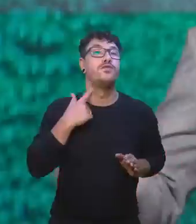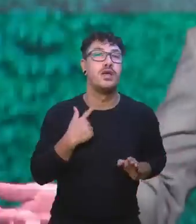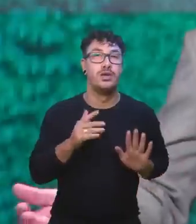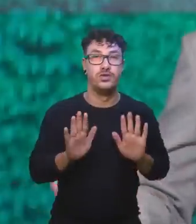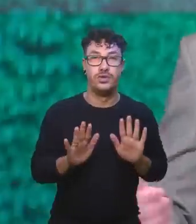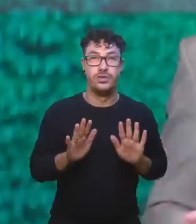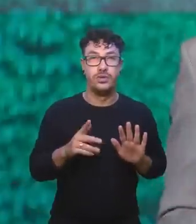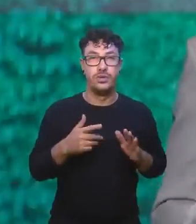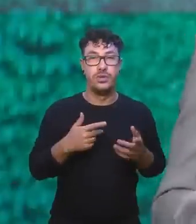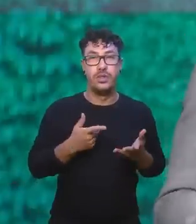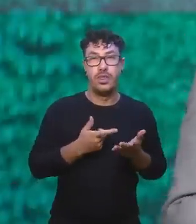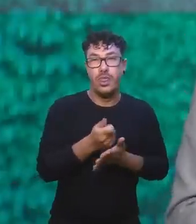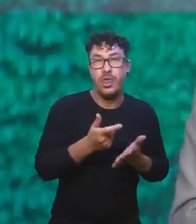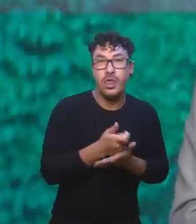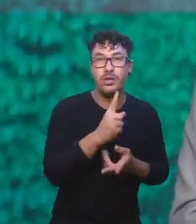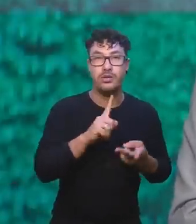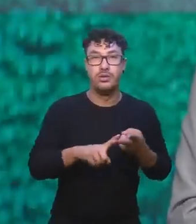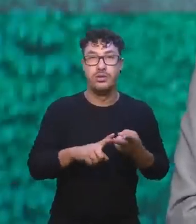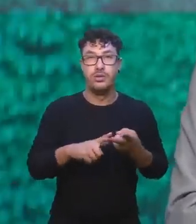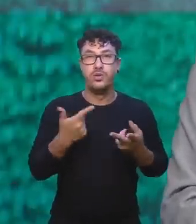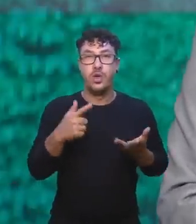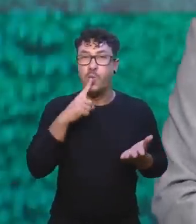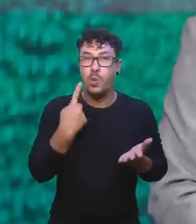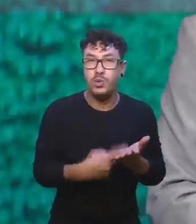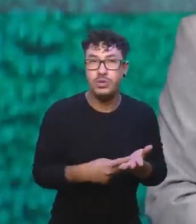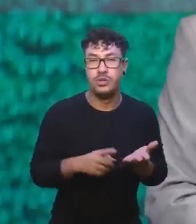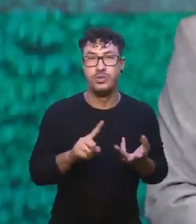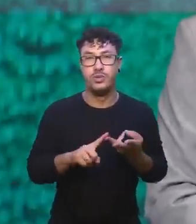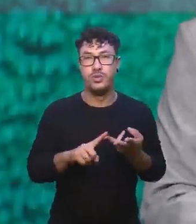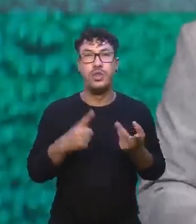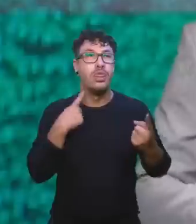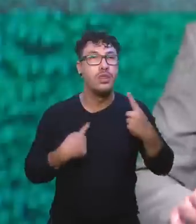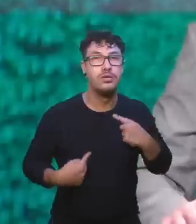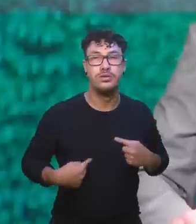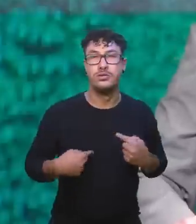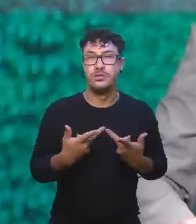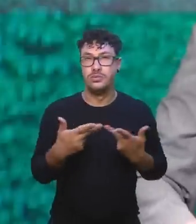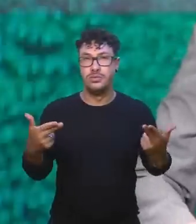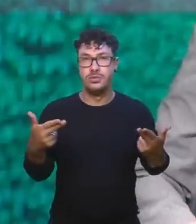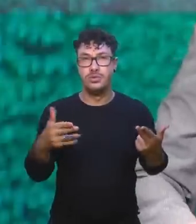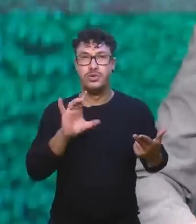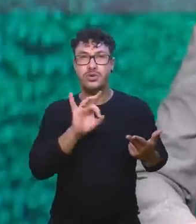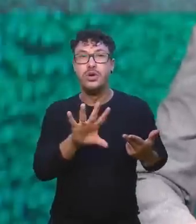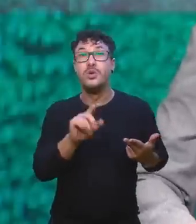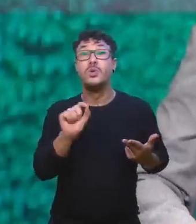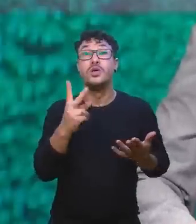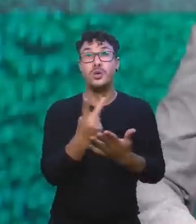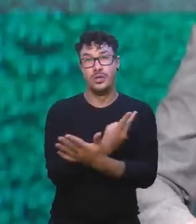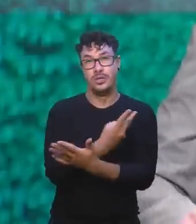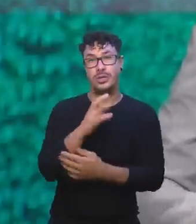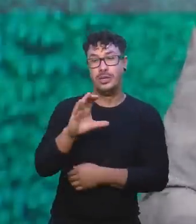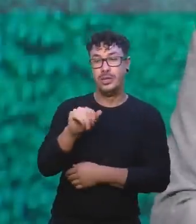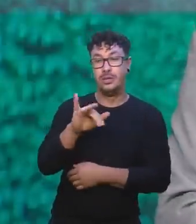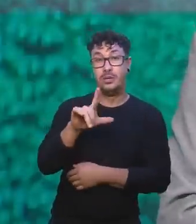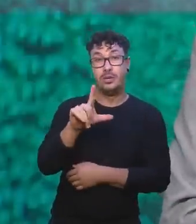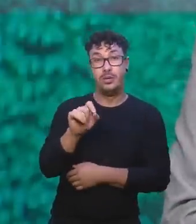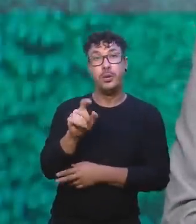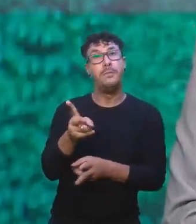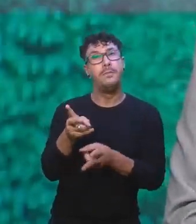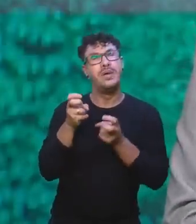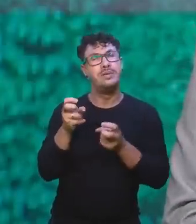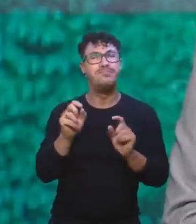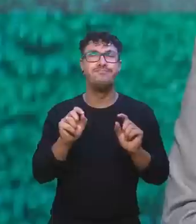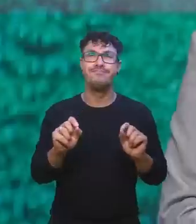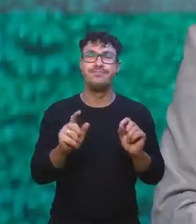ao consumismo, não se comprometem. Naturalmente que, diante desse diagnóstico de Camilo, nós vamos percebendo